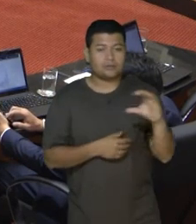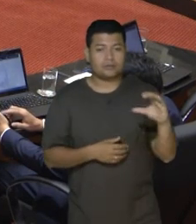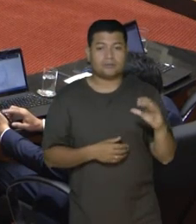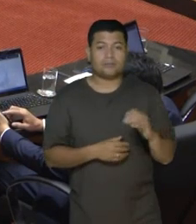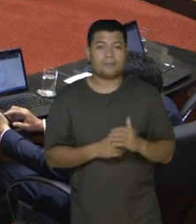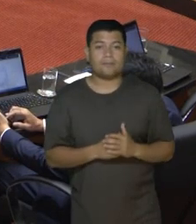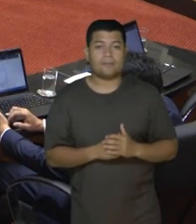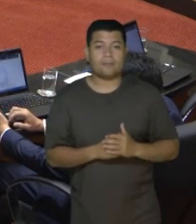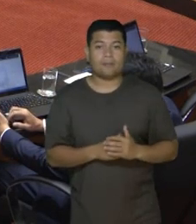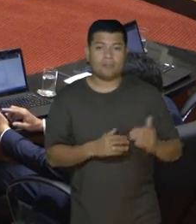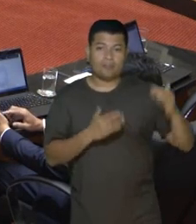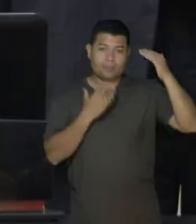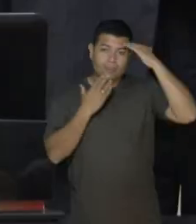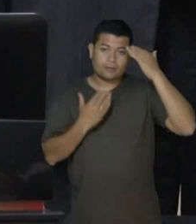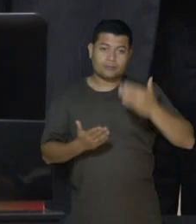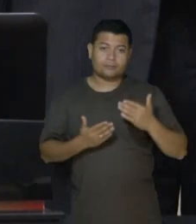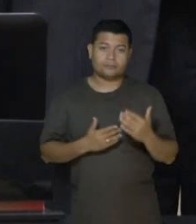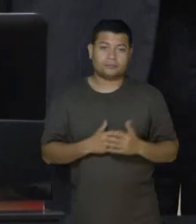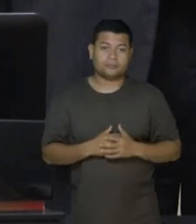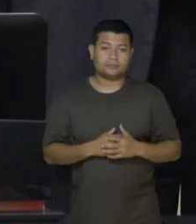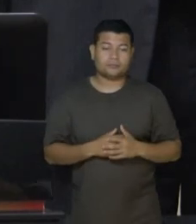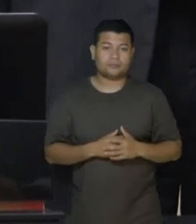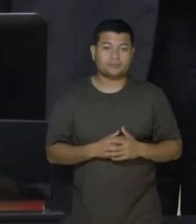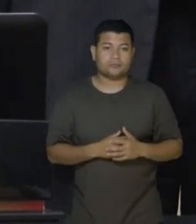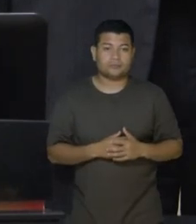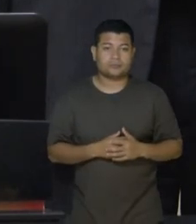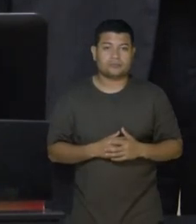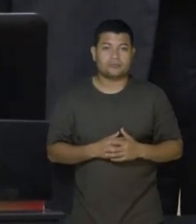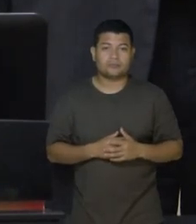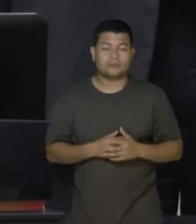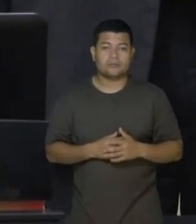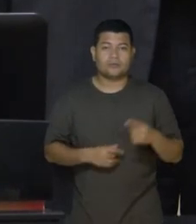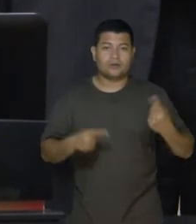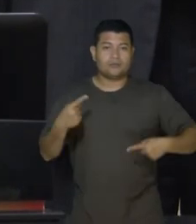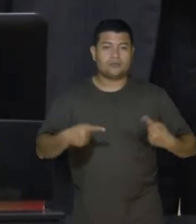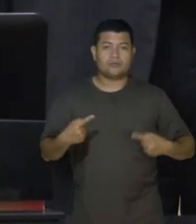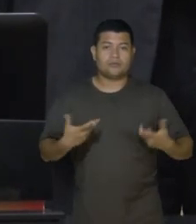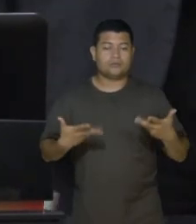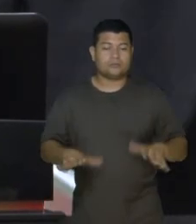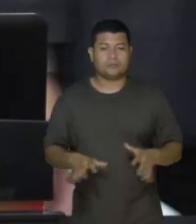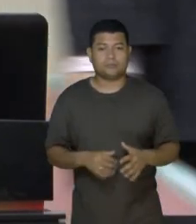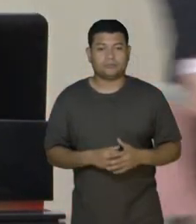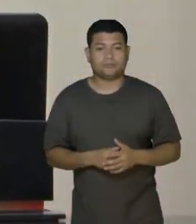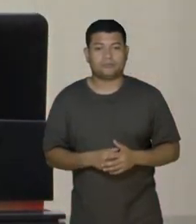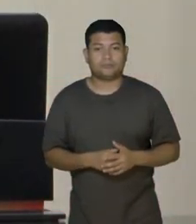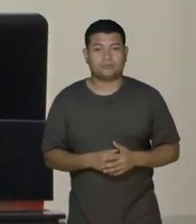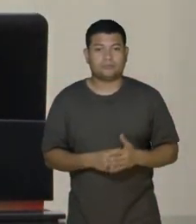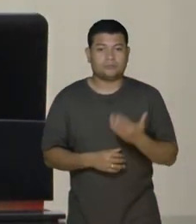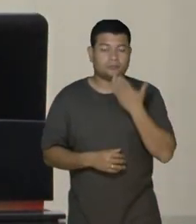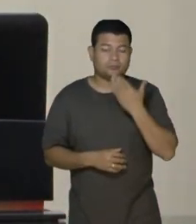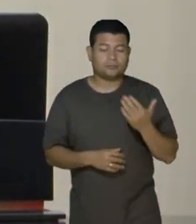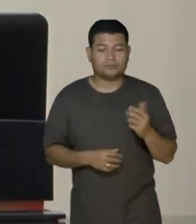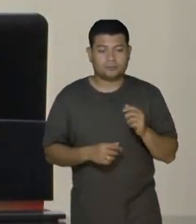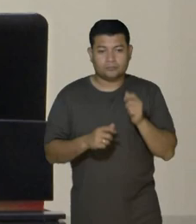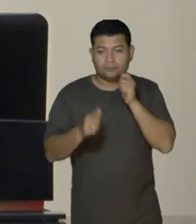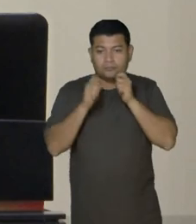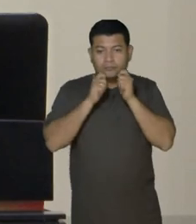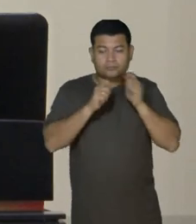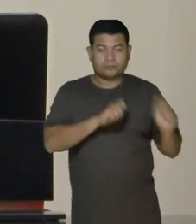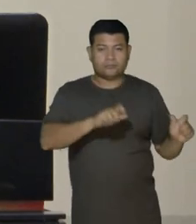senhor presidente. Obrigado, deputado Nilson Berlando. Não havendo mais quem queira discutir, solicito a abertura do